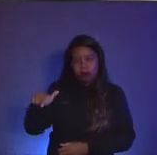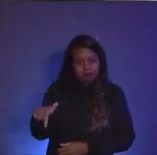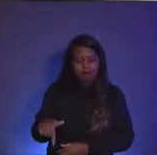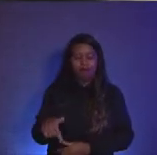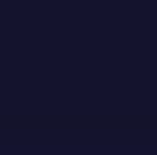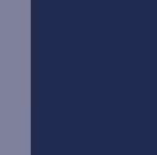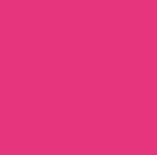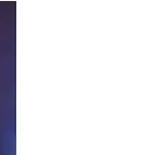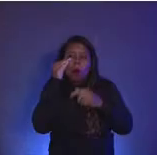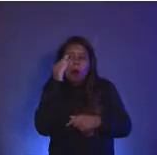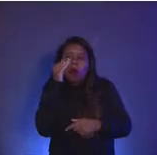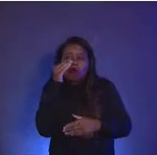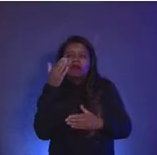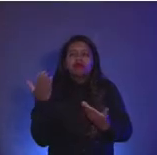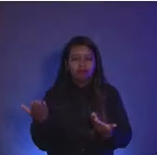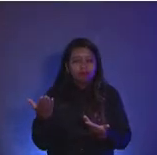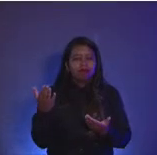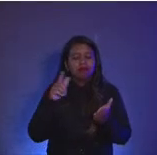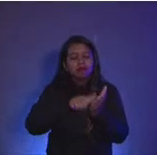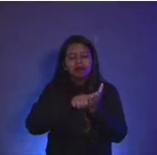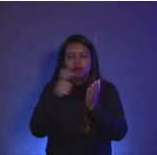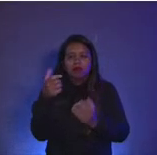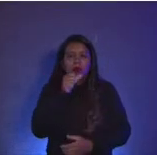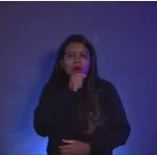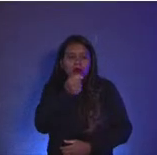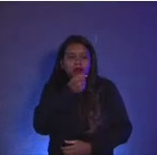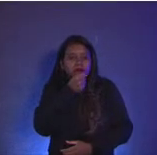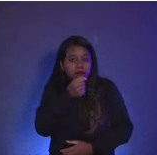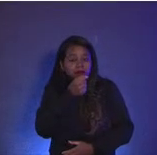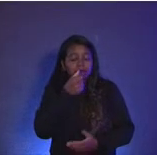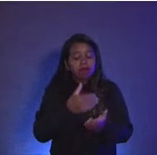curiosidade da nossa editora, que é a Gisele Lobato.